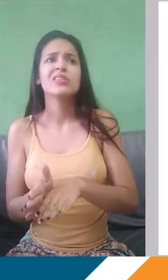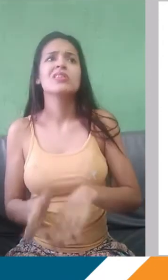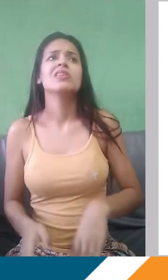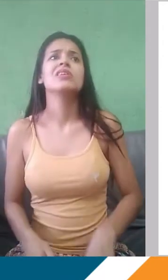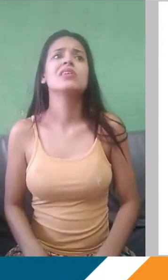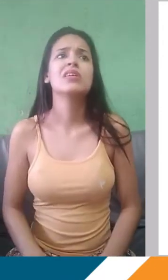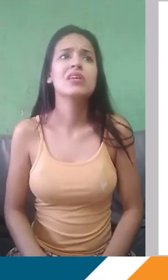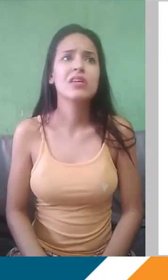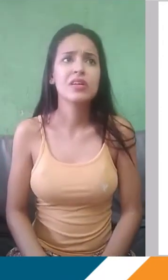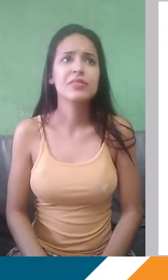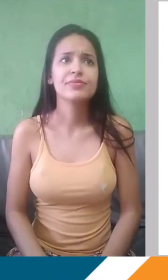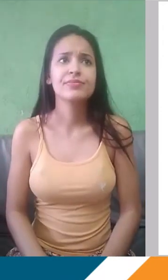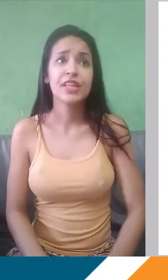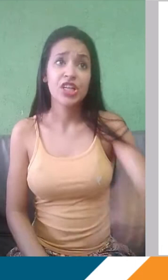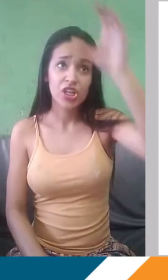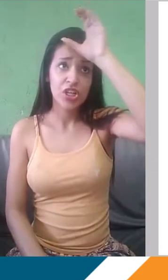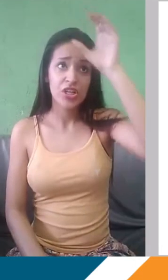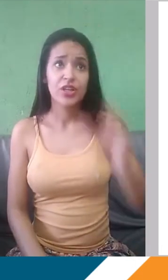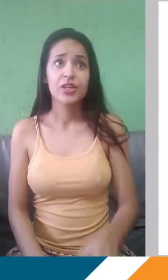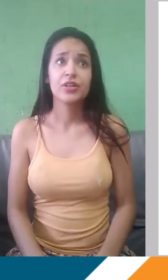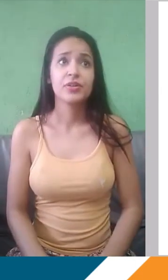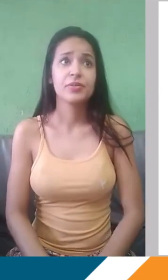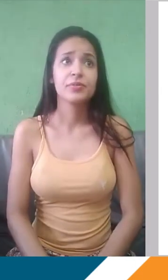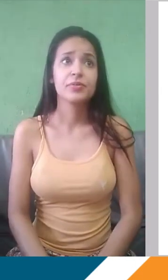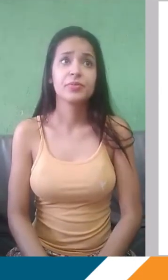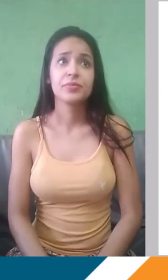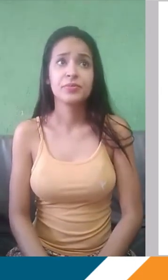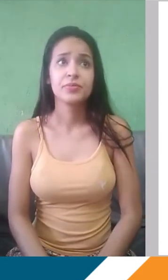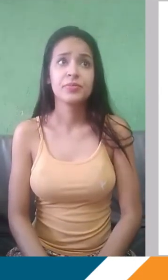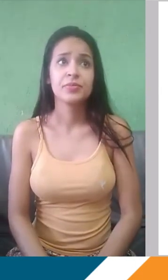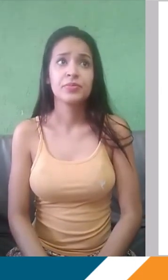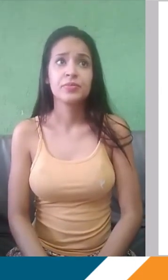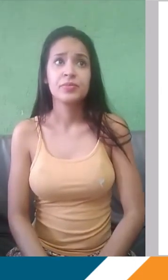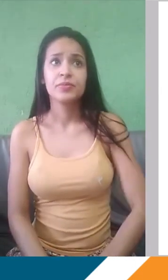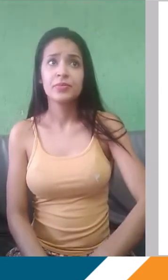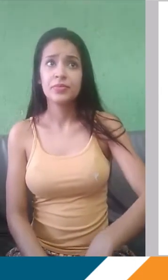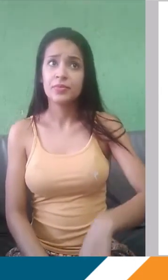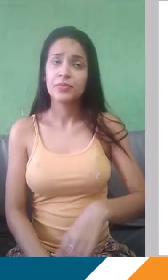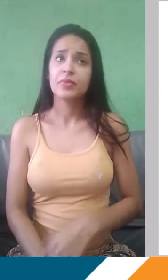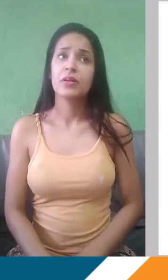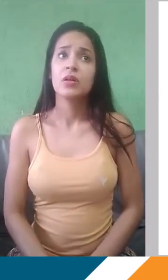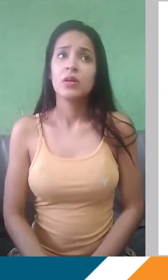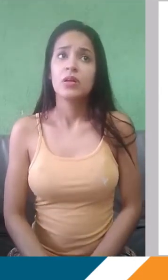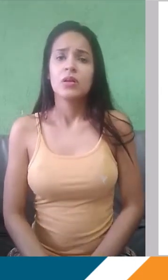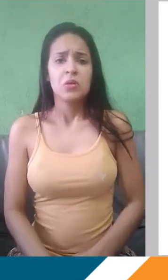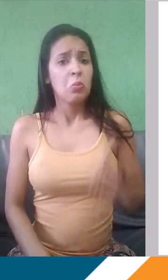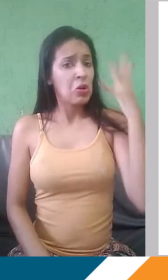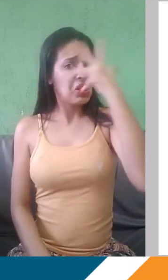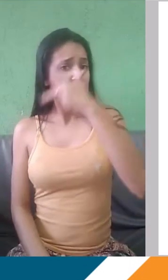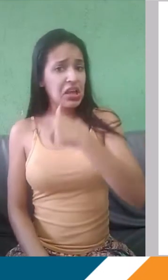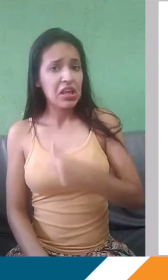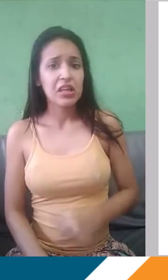Clarinha e foi visitar tia Agostinha no jogo da bola. Ela é bonita, simpática e veste-se muito bem.